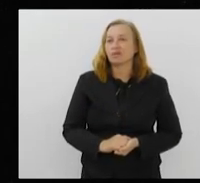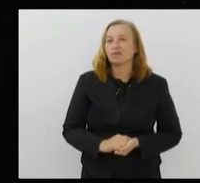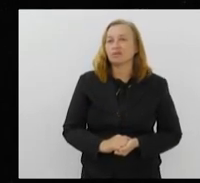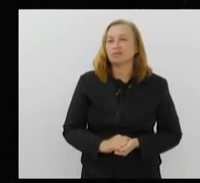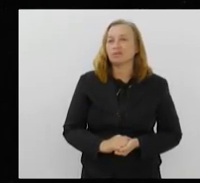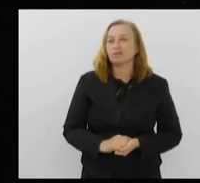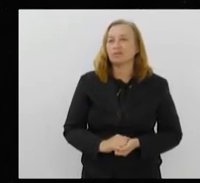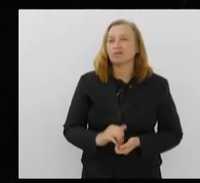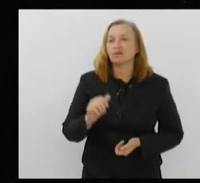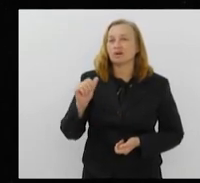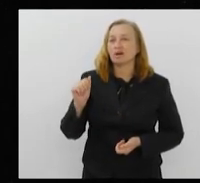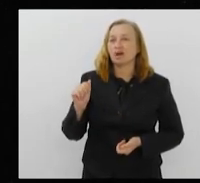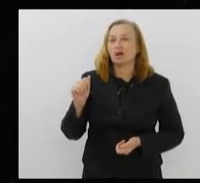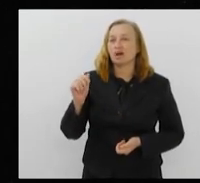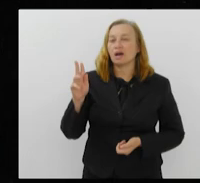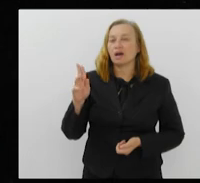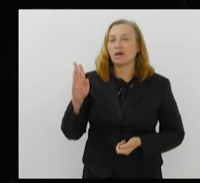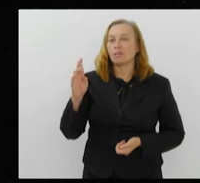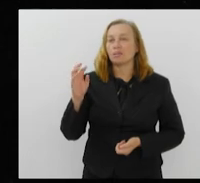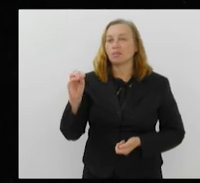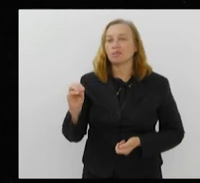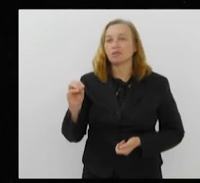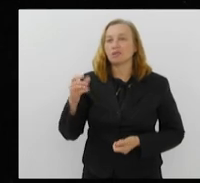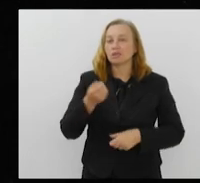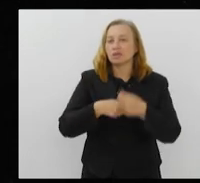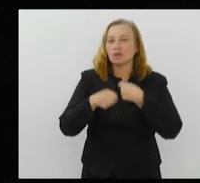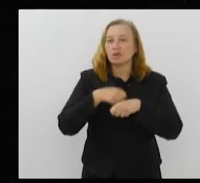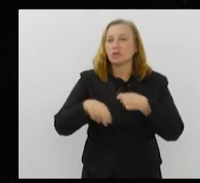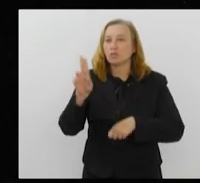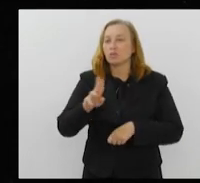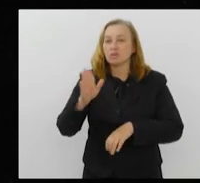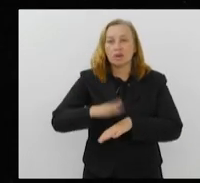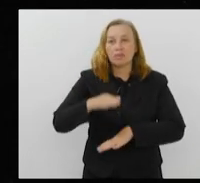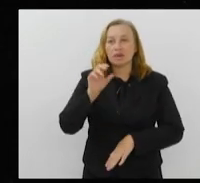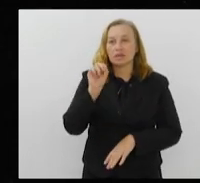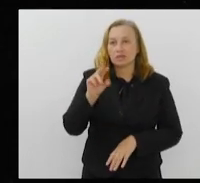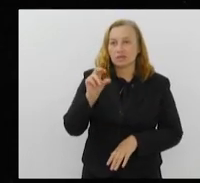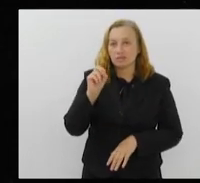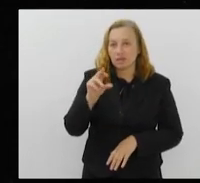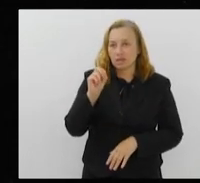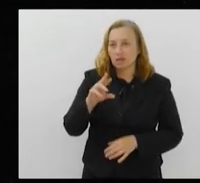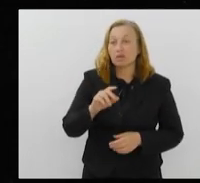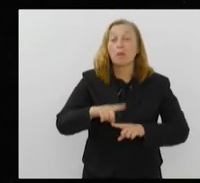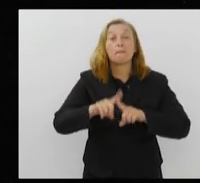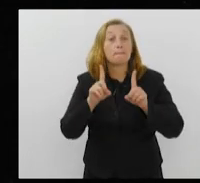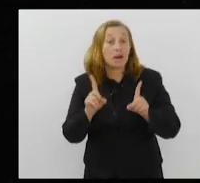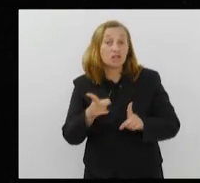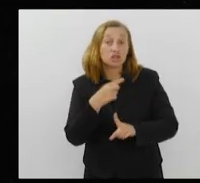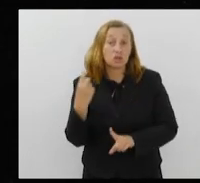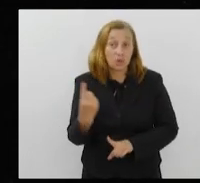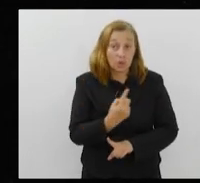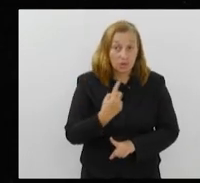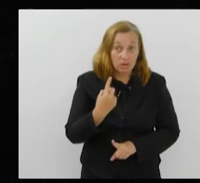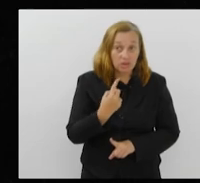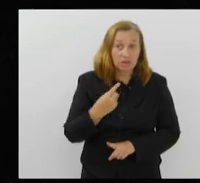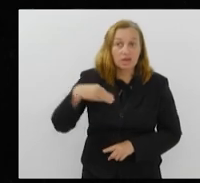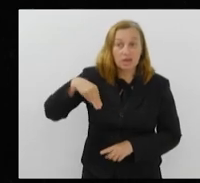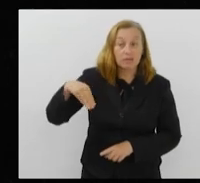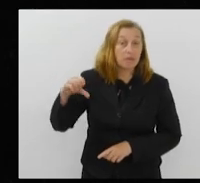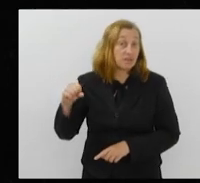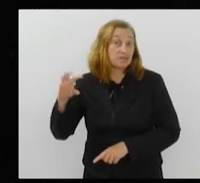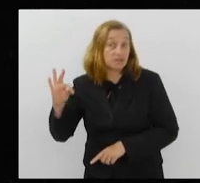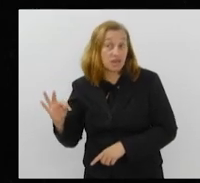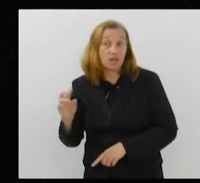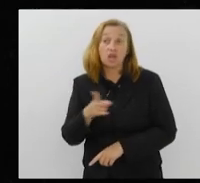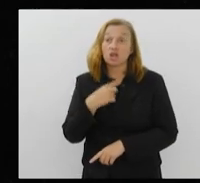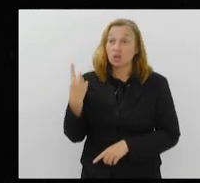O agronegócio usa cada vez mais agrotóxicos, mas nós, do MST,